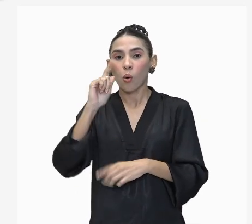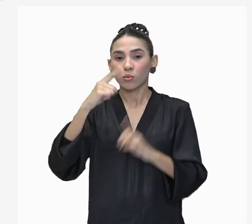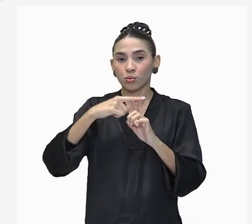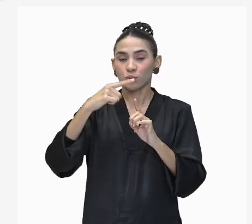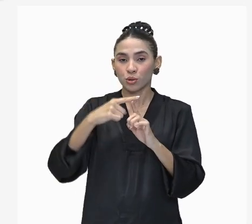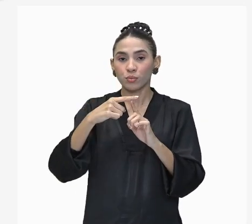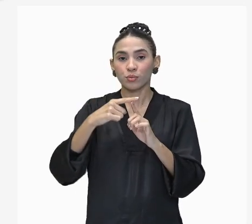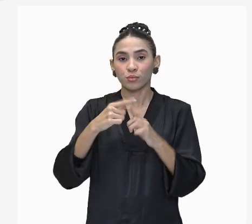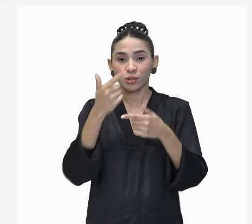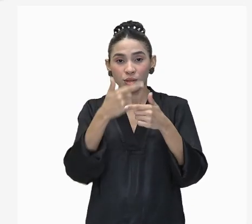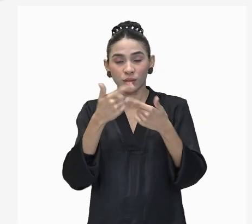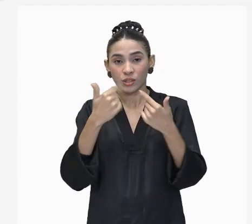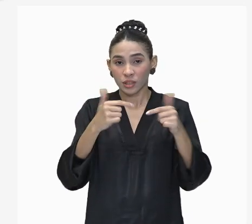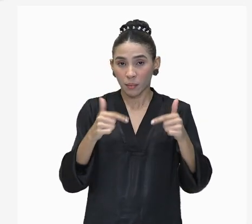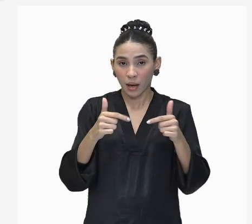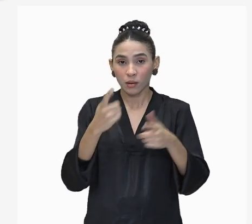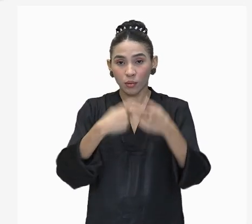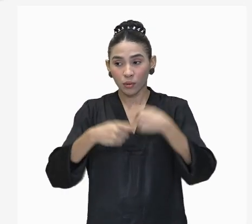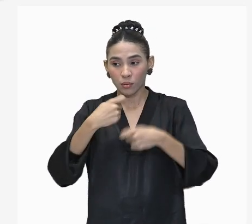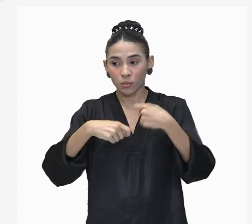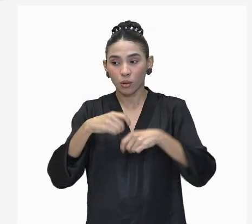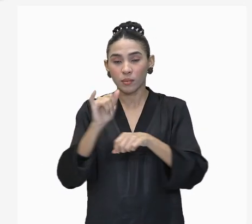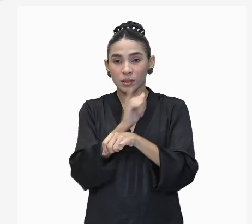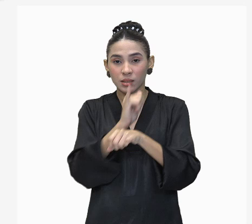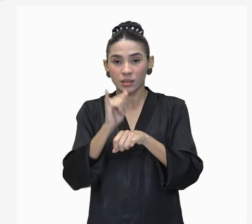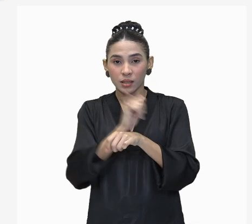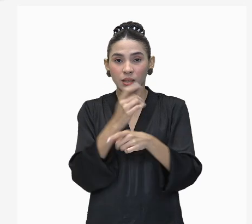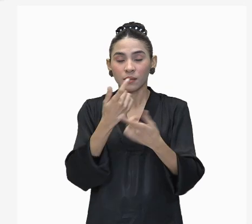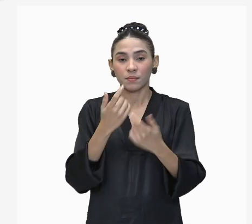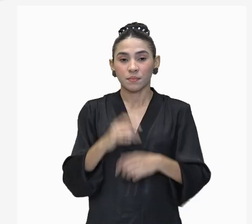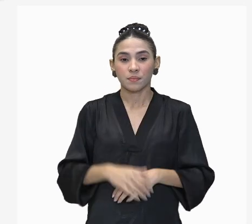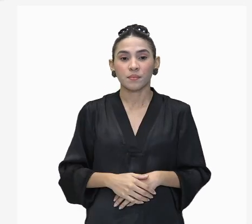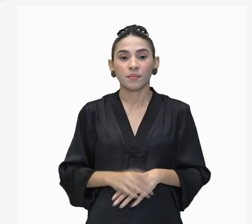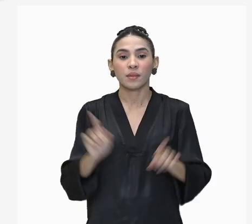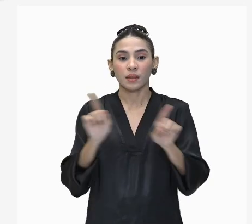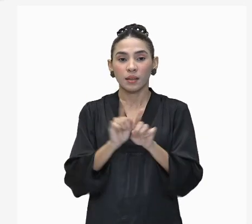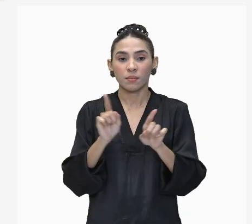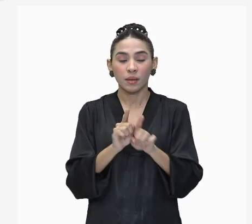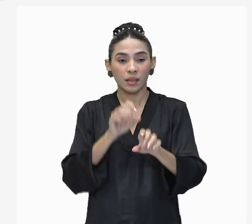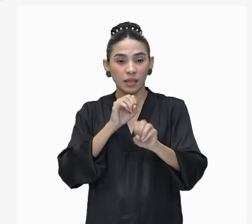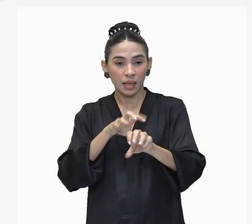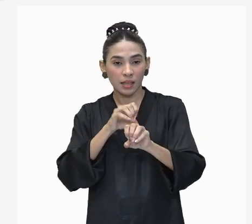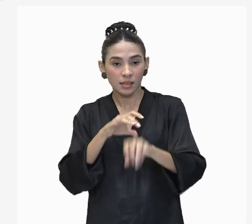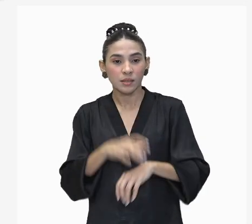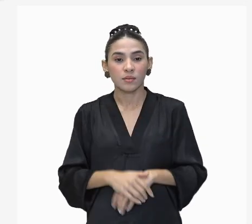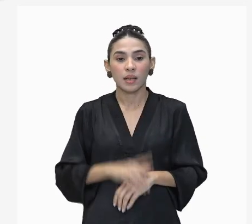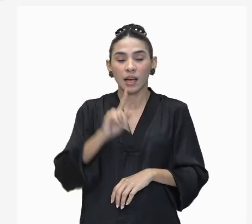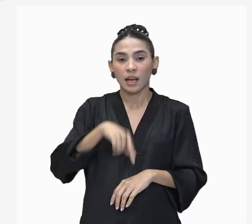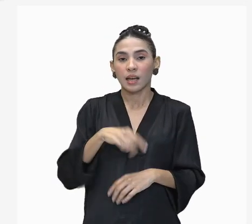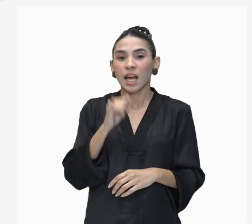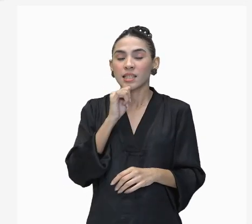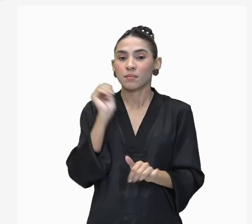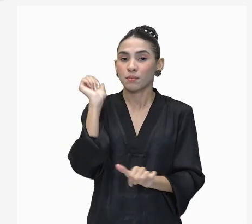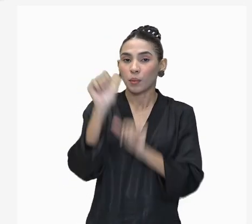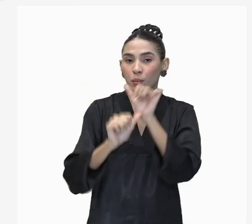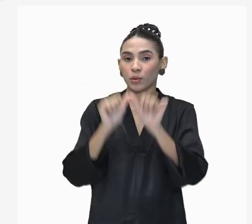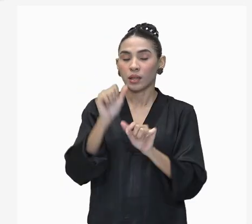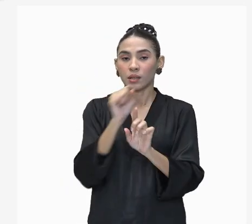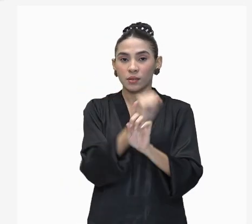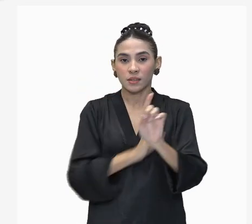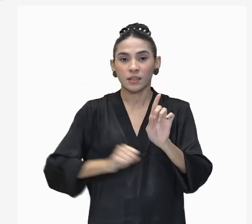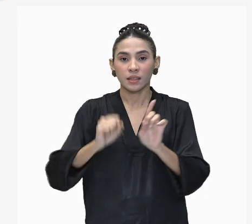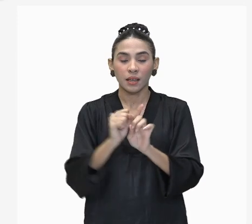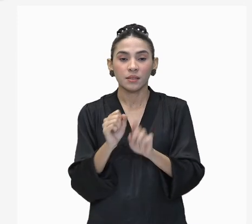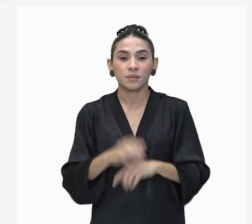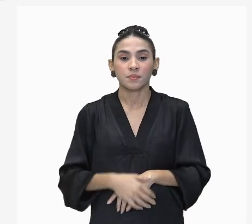produção econômica. Eles vão também observar a questão da educação como uma forma de mudar a sociedade